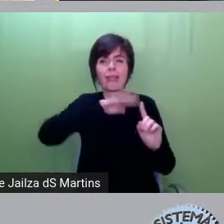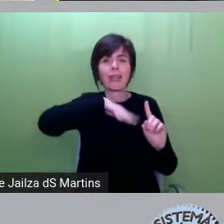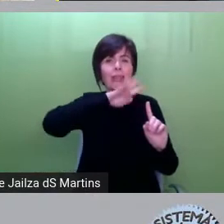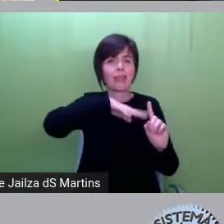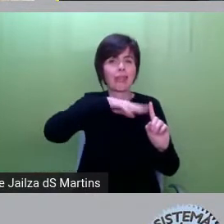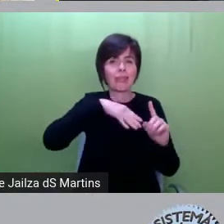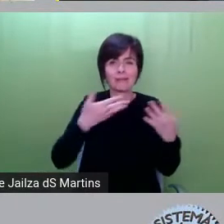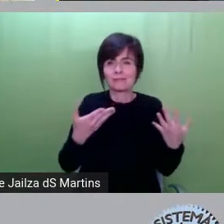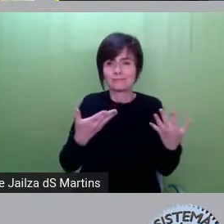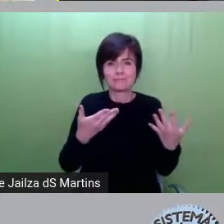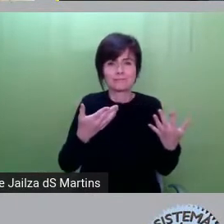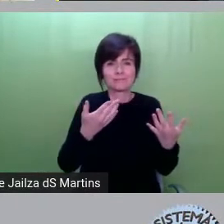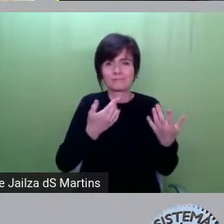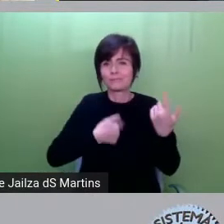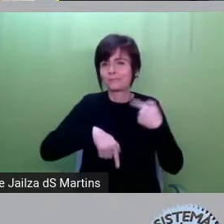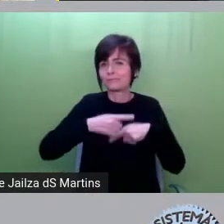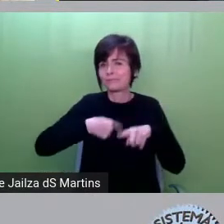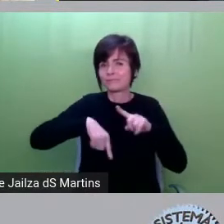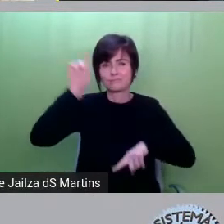né?